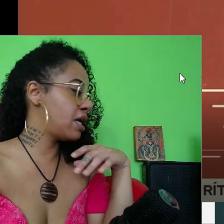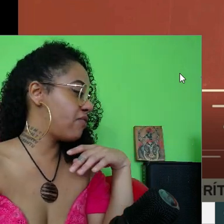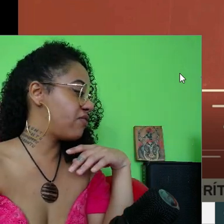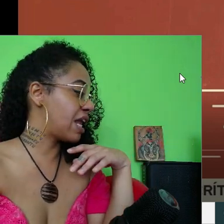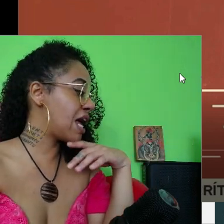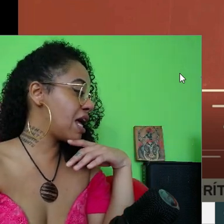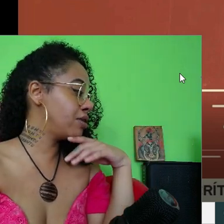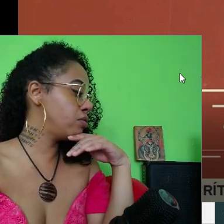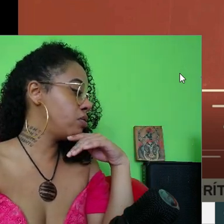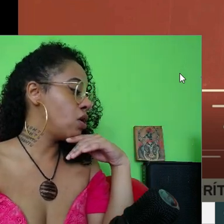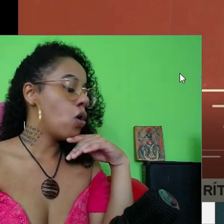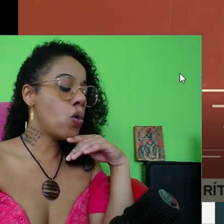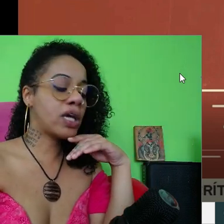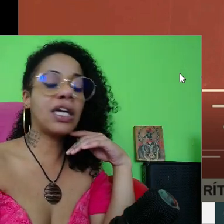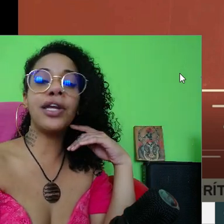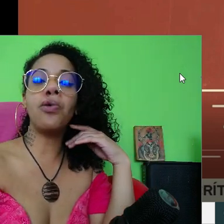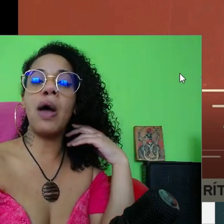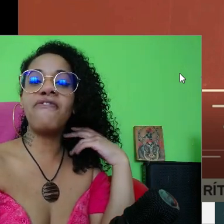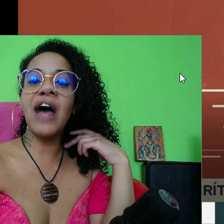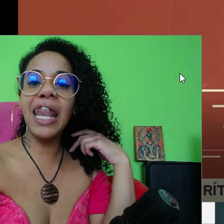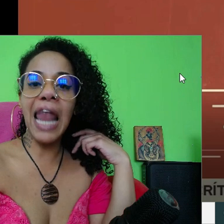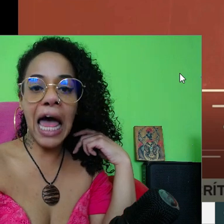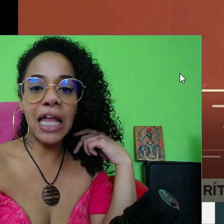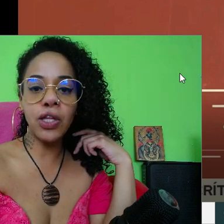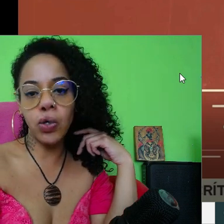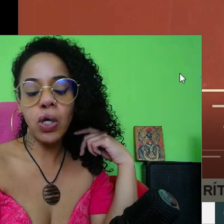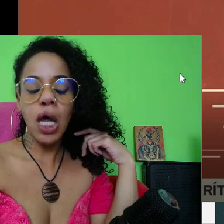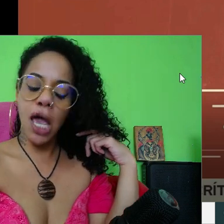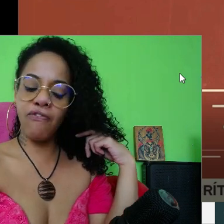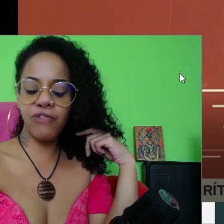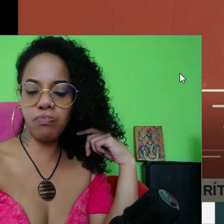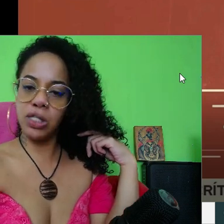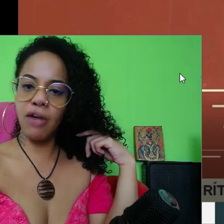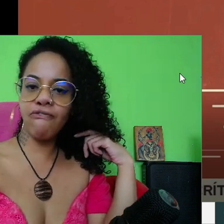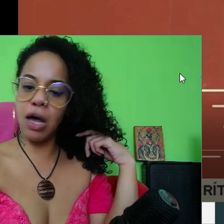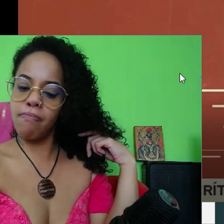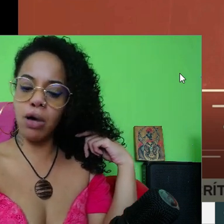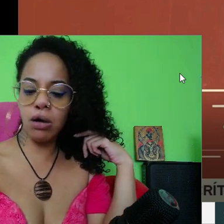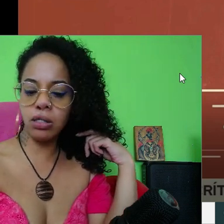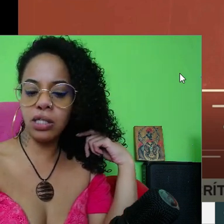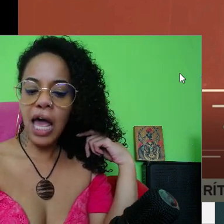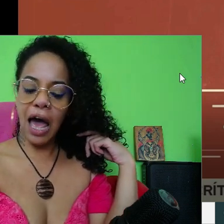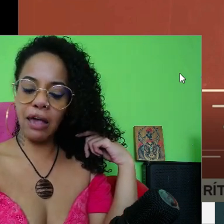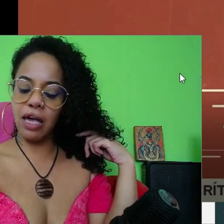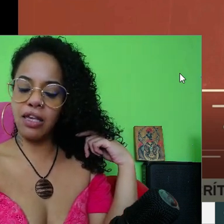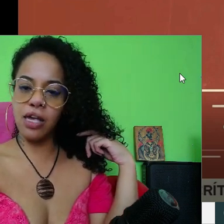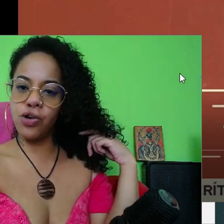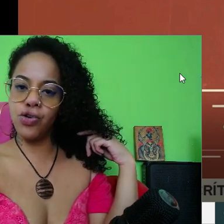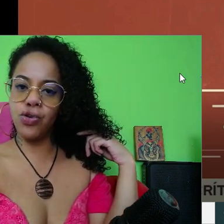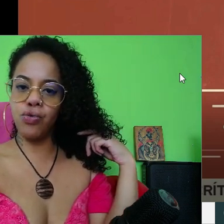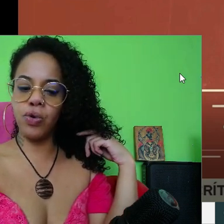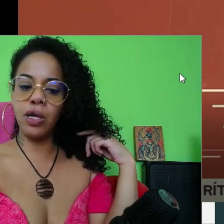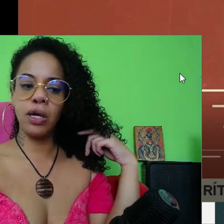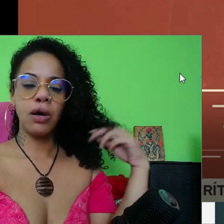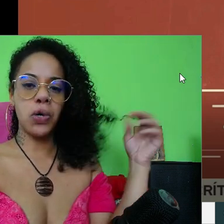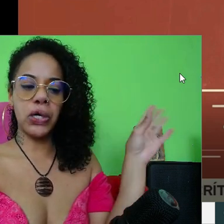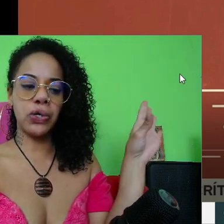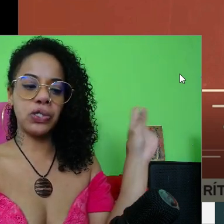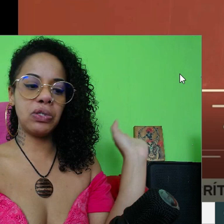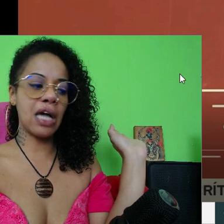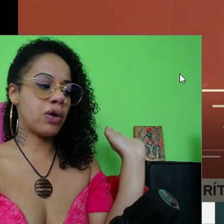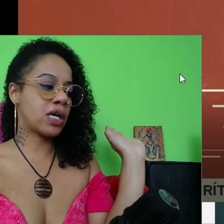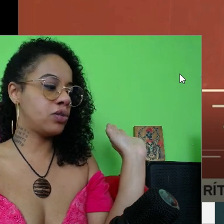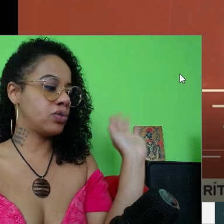ver o que que é falado o que que não falado e vamos que vamos aí ai ai ui ui